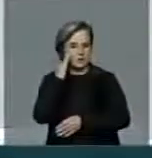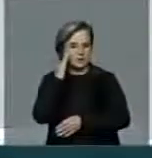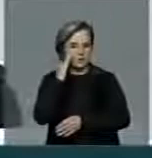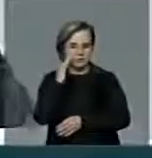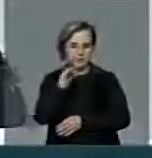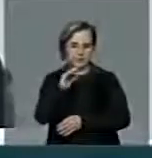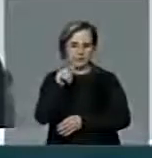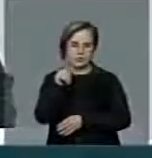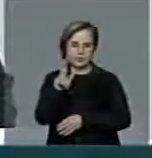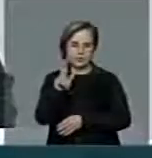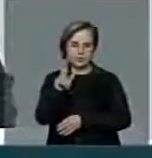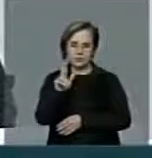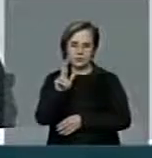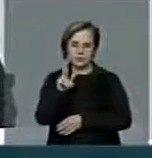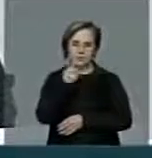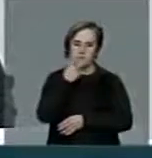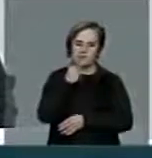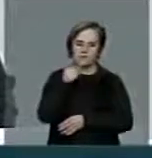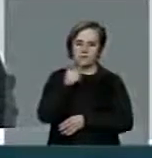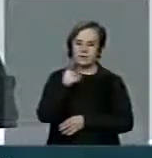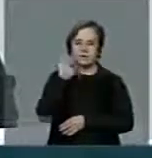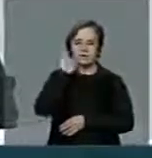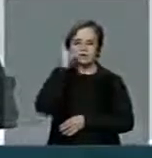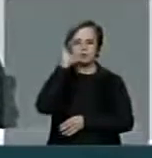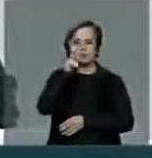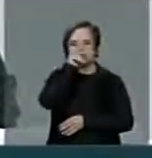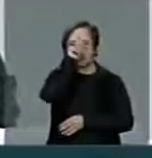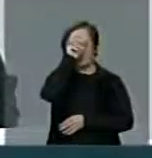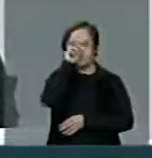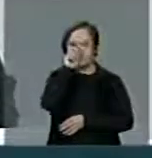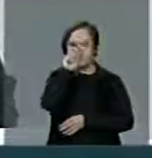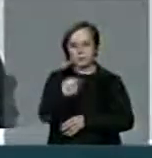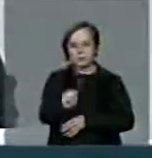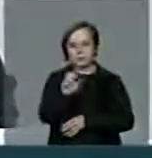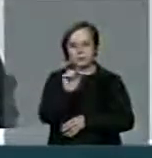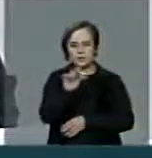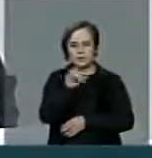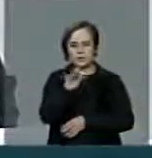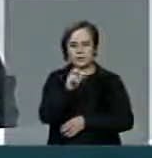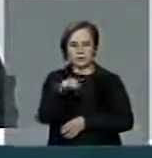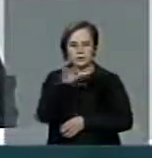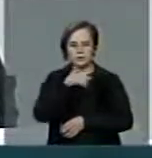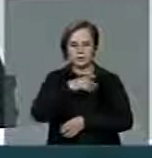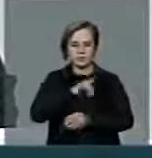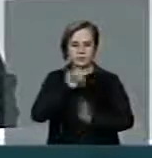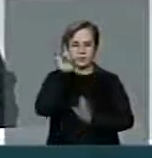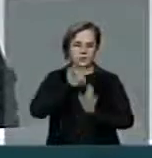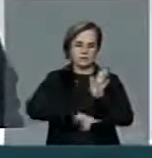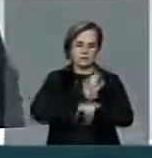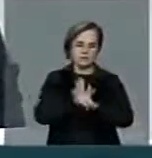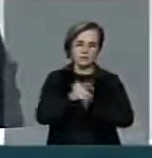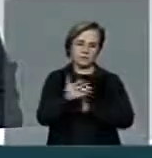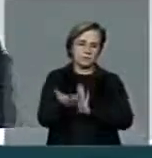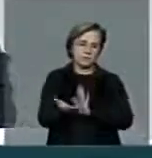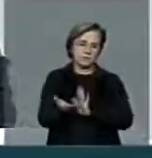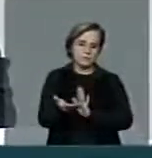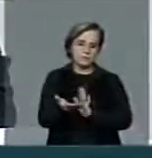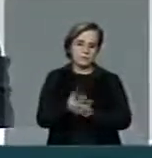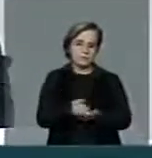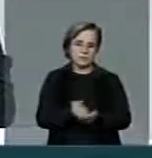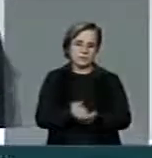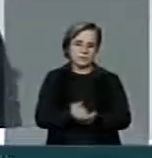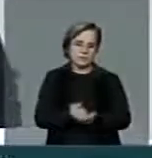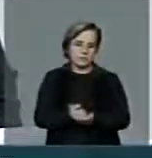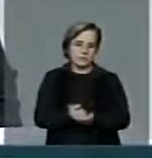que é prerrogativa do ato do Poder Executivo em prazo de 180 dias, a ponto que a presidente estabeleceu um decreto 7.830. Então não sei ler E não português, foi... Marco. Bom, Não sei ler